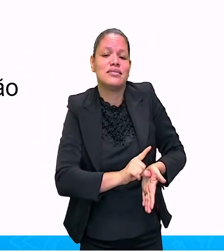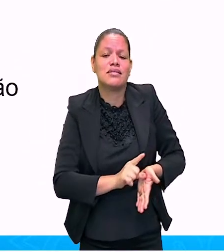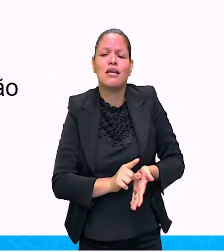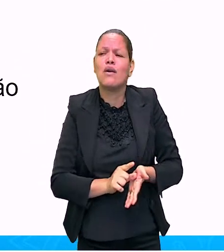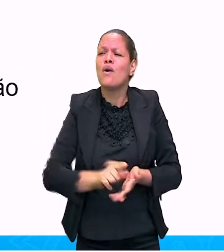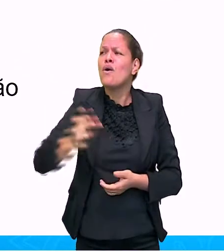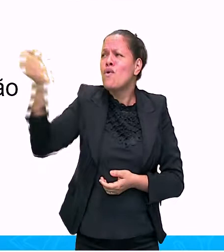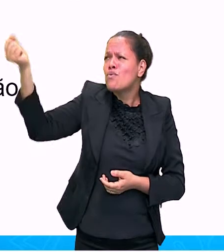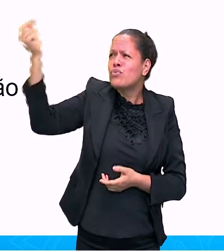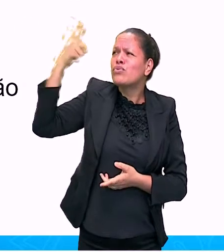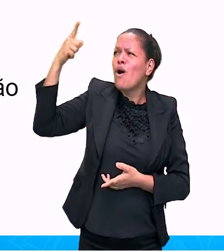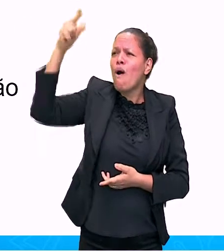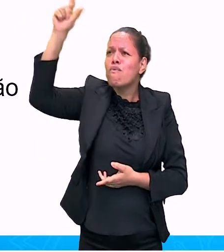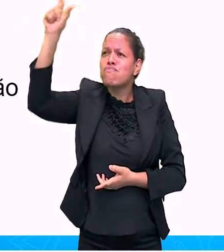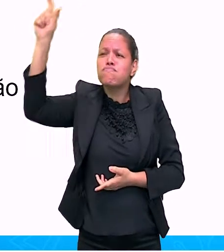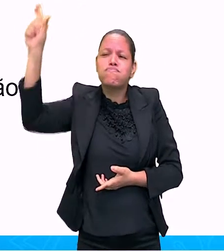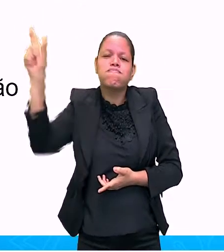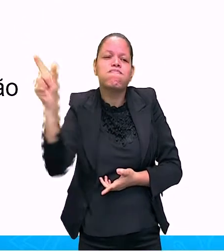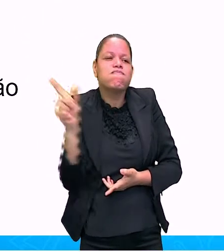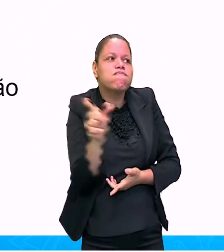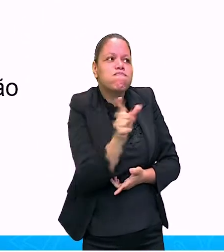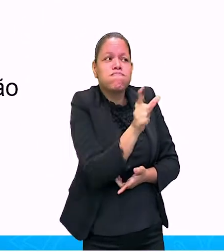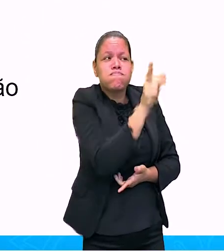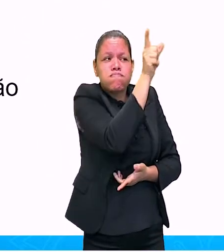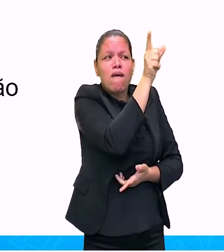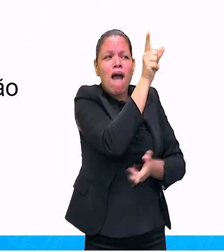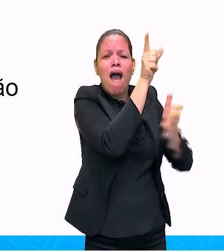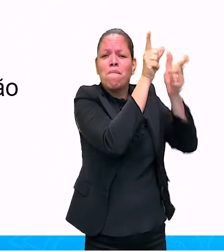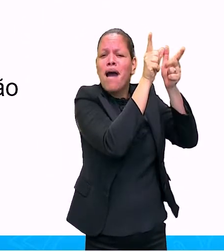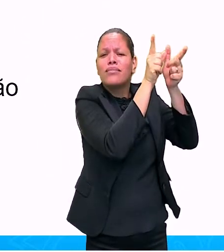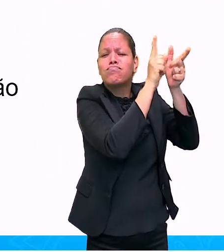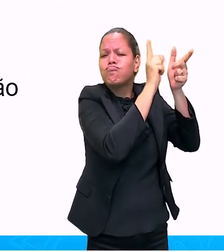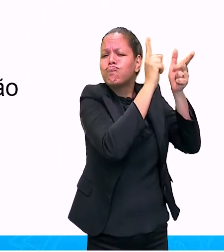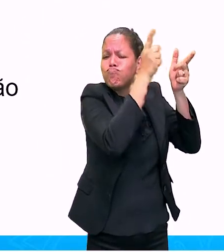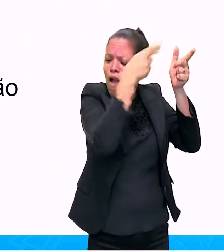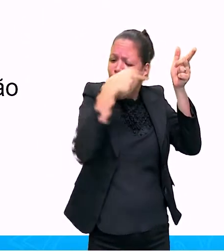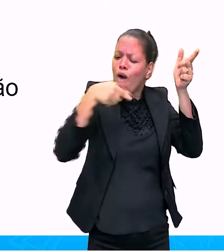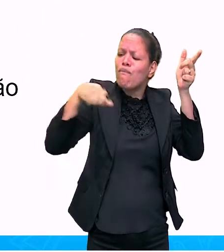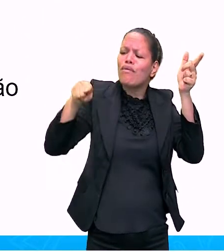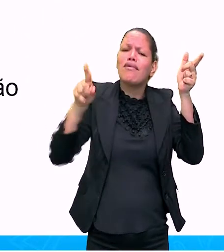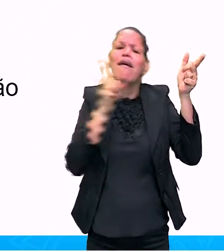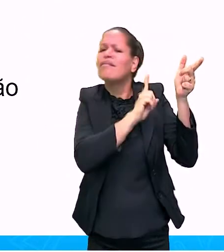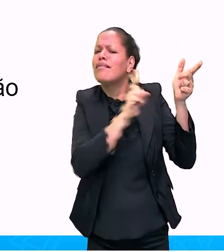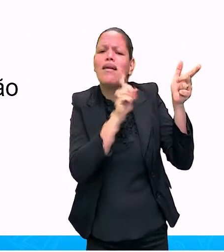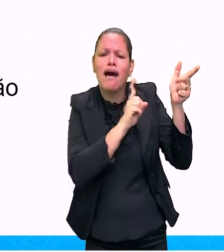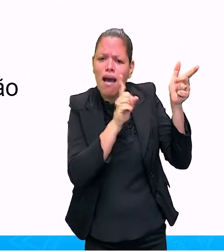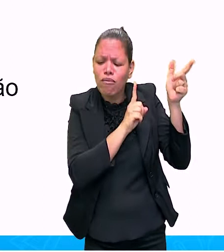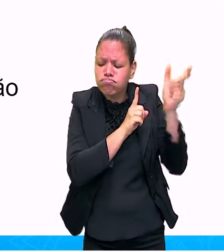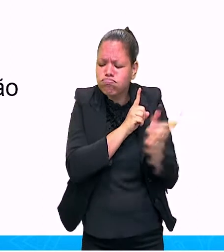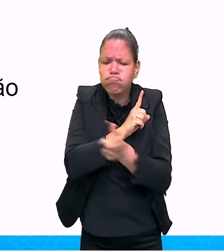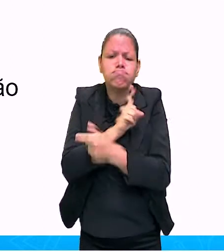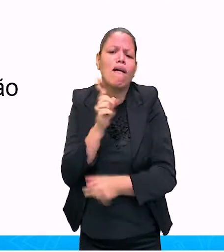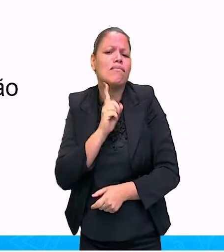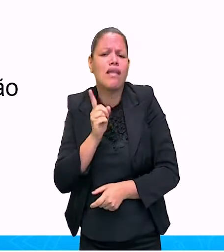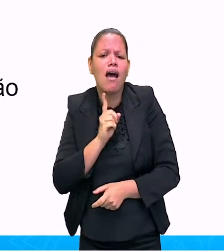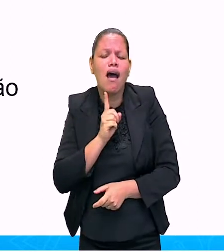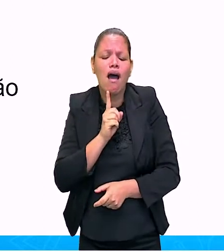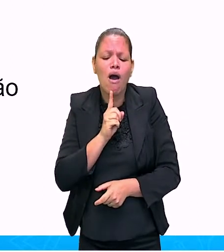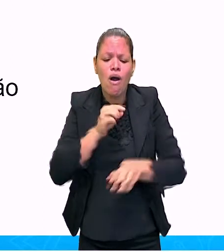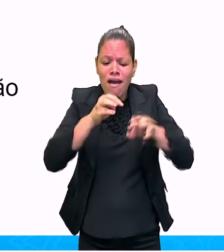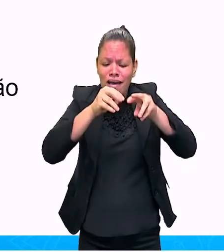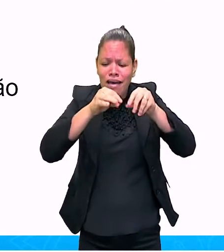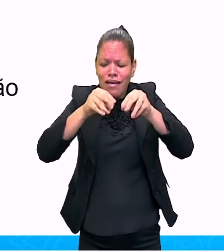poente, mas não conseguia retornar, sumindo no horizonte e deixando a terra